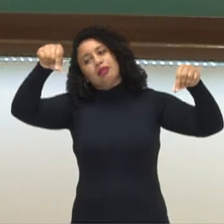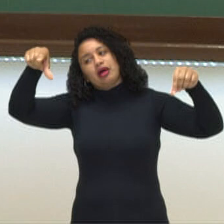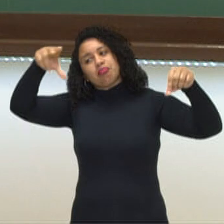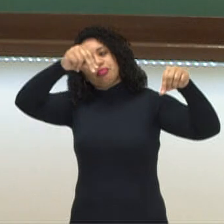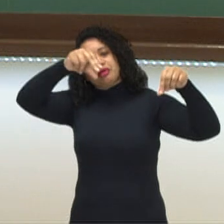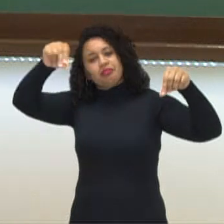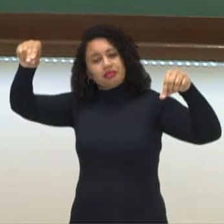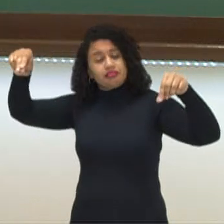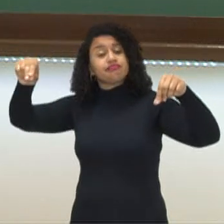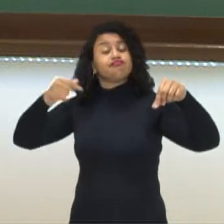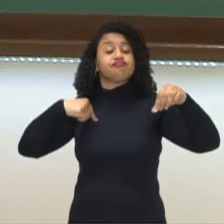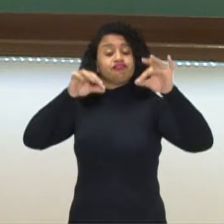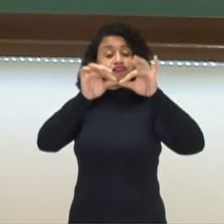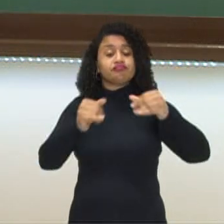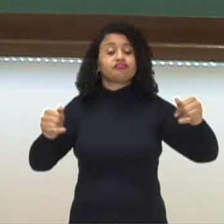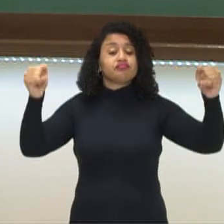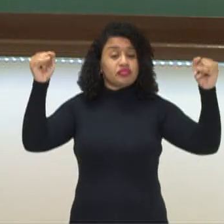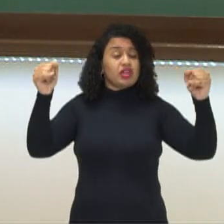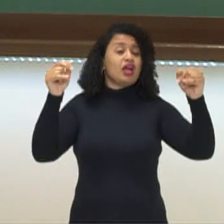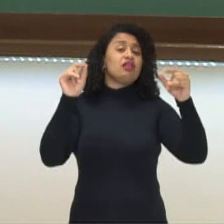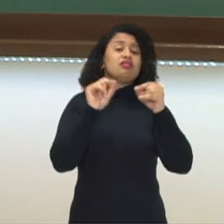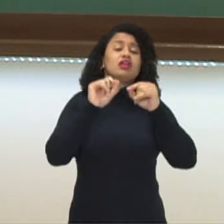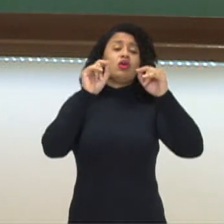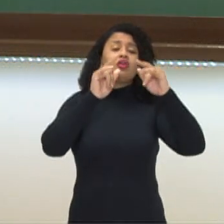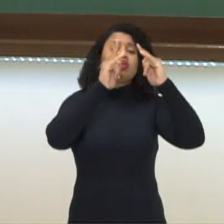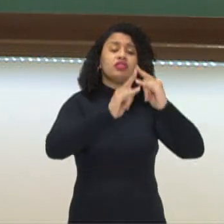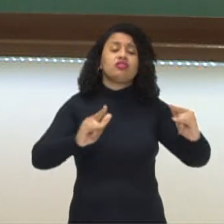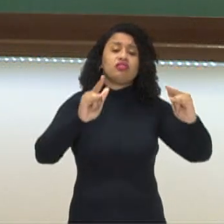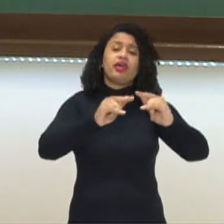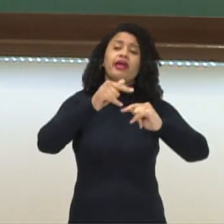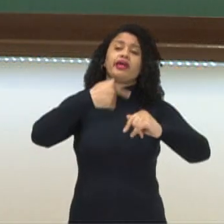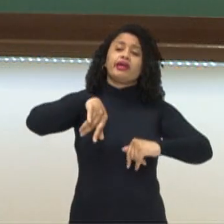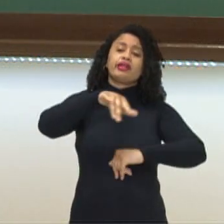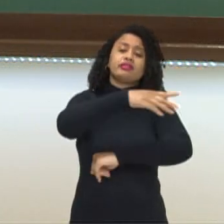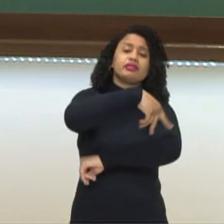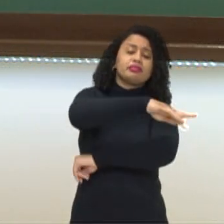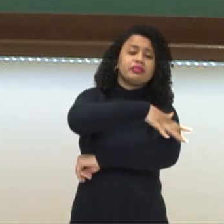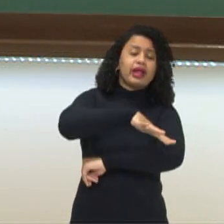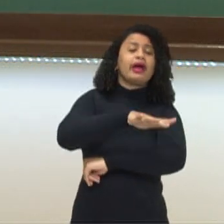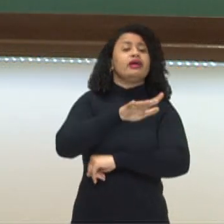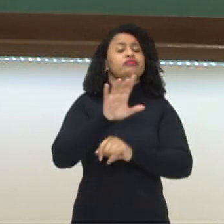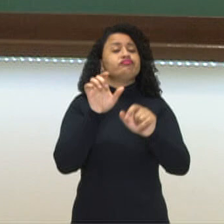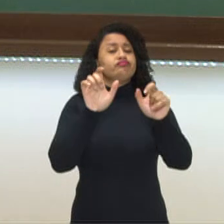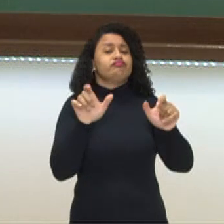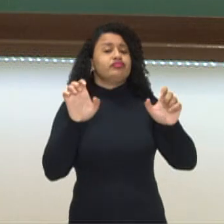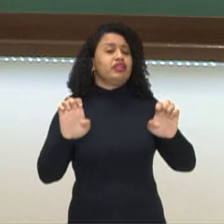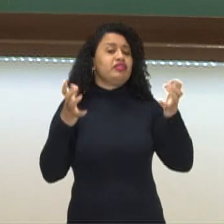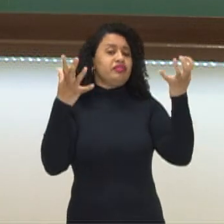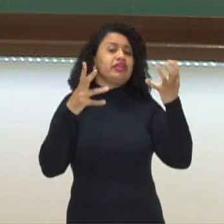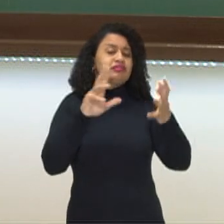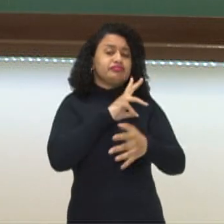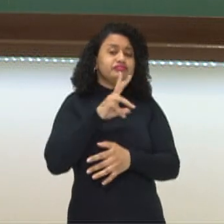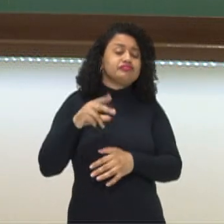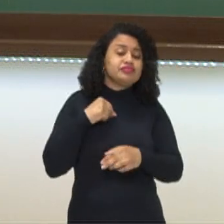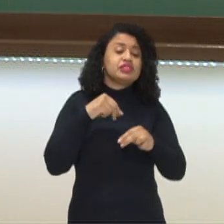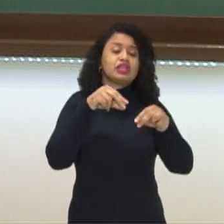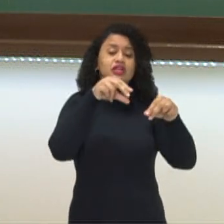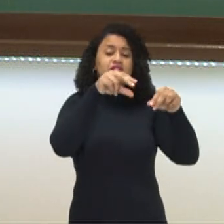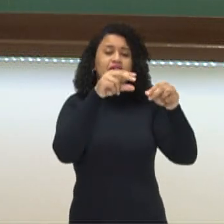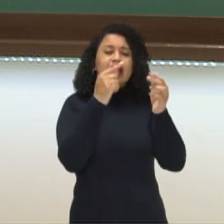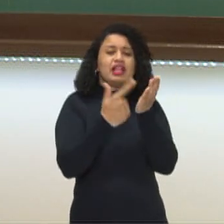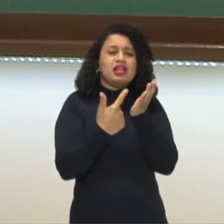estendido. Esse varal era feito nas feiras, praças, né, em eventos públicos. E eram pendurados